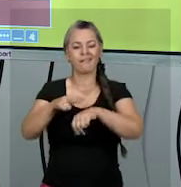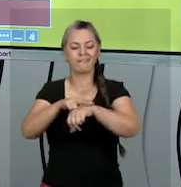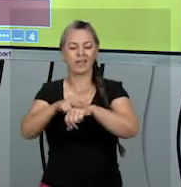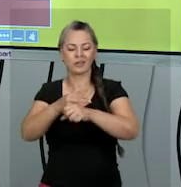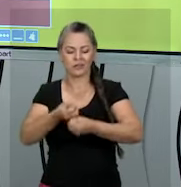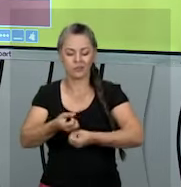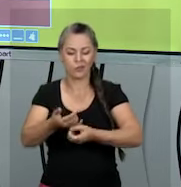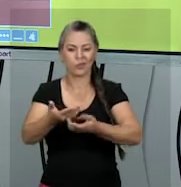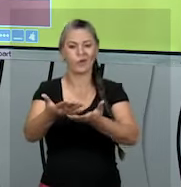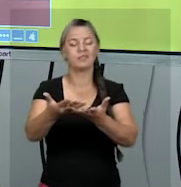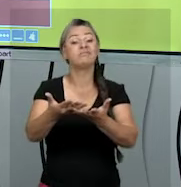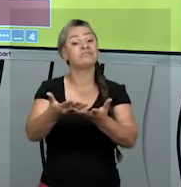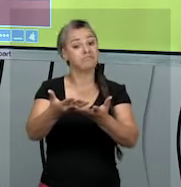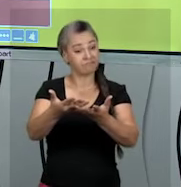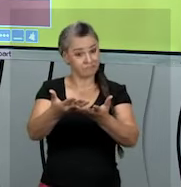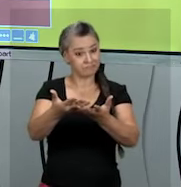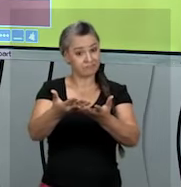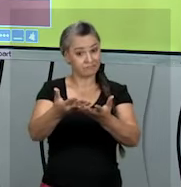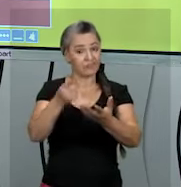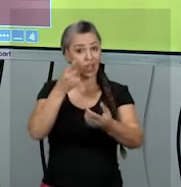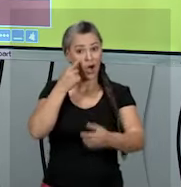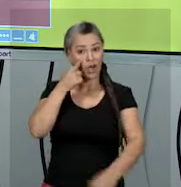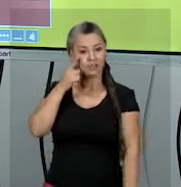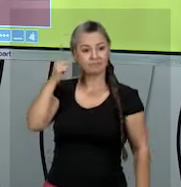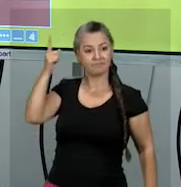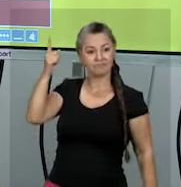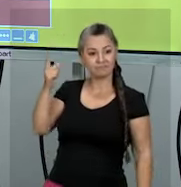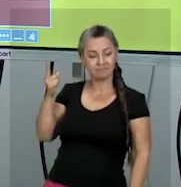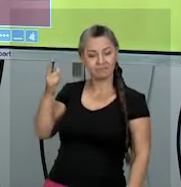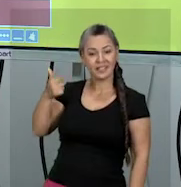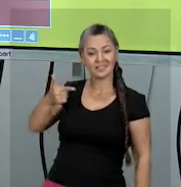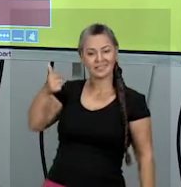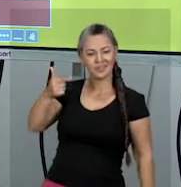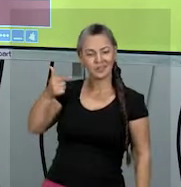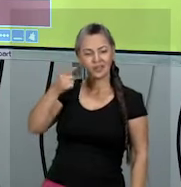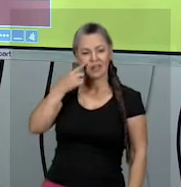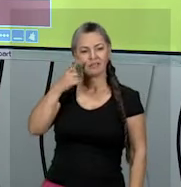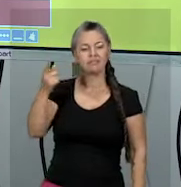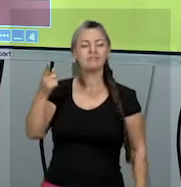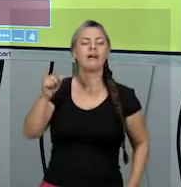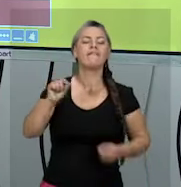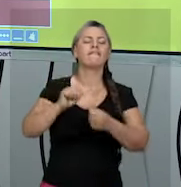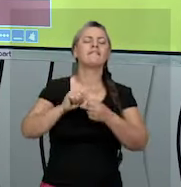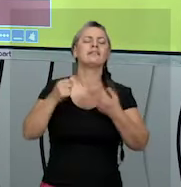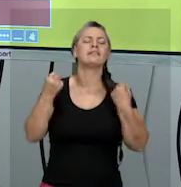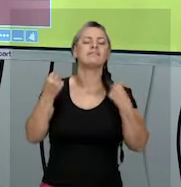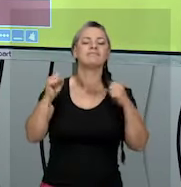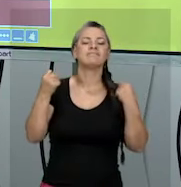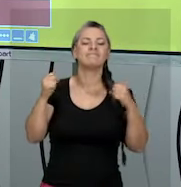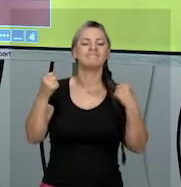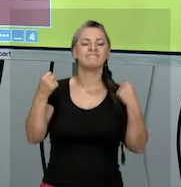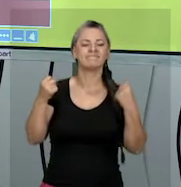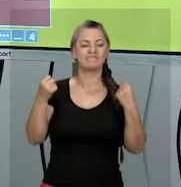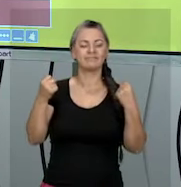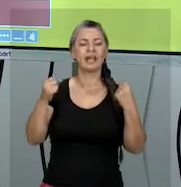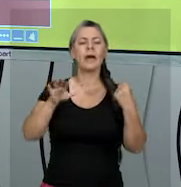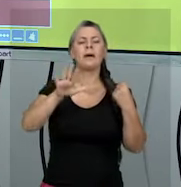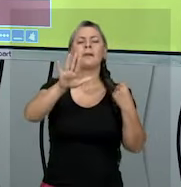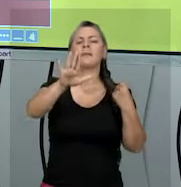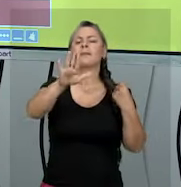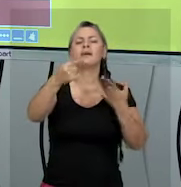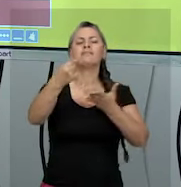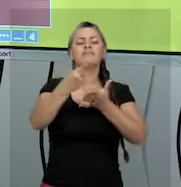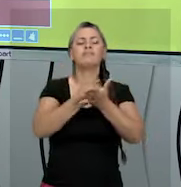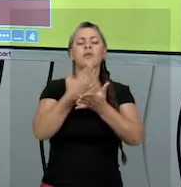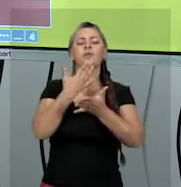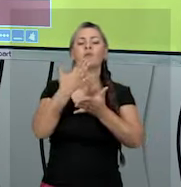Realizar atividade física periodicamente. Então, qual que é a melhor atividade física, professora? Aquela que você gosta, se você